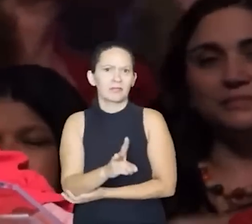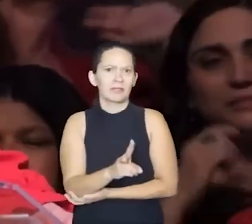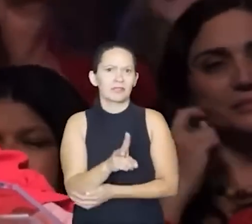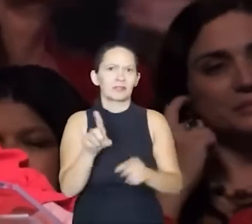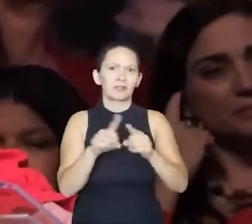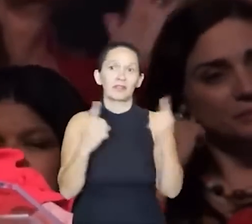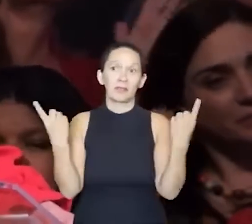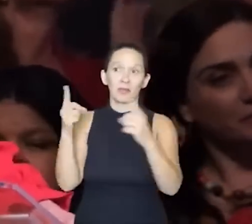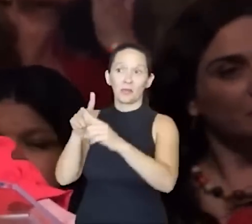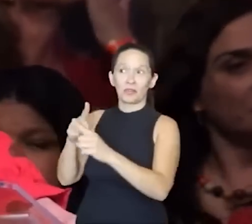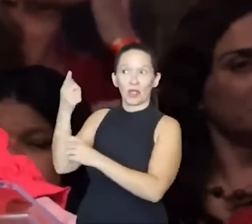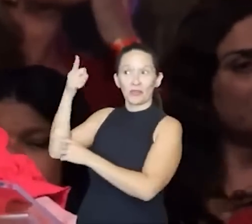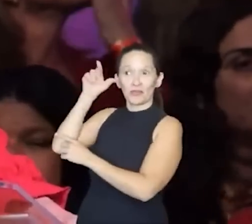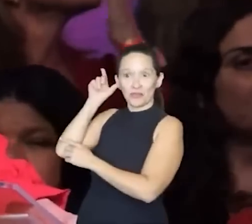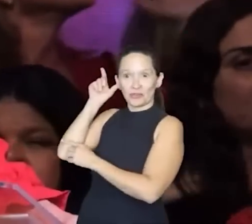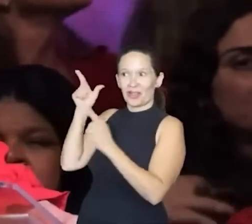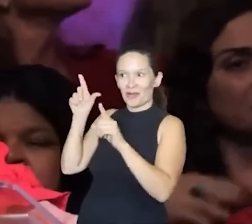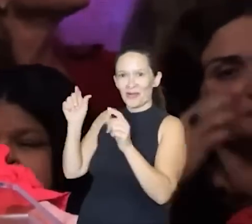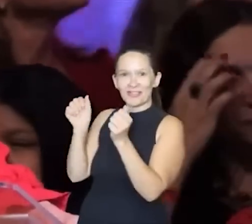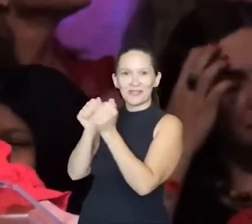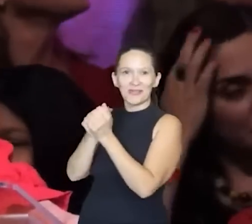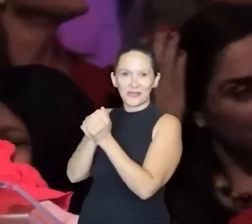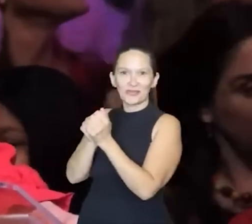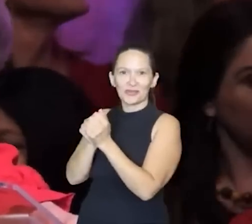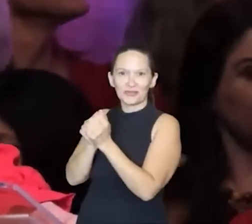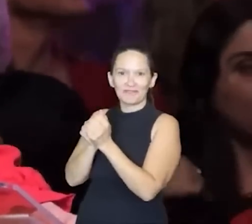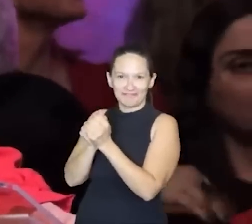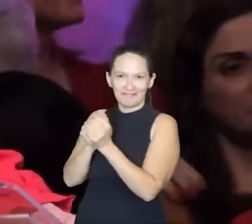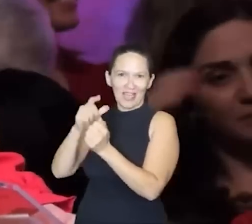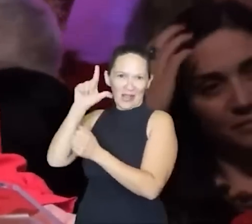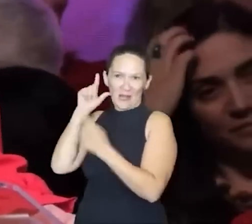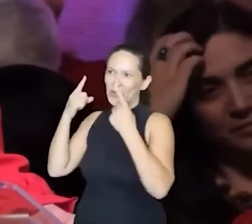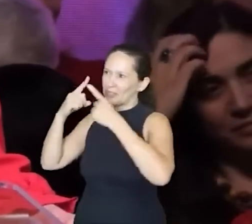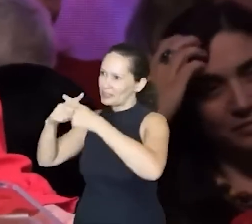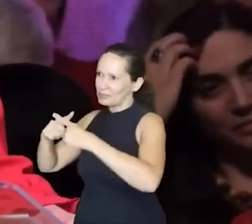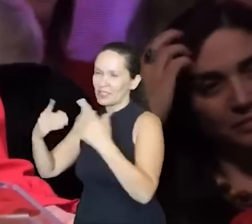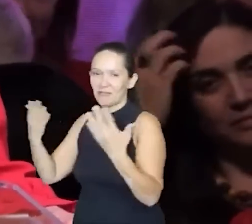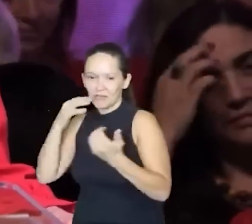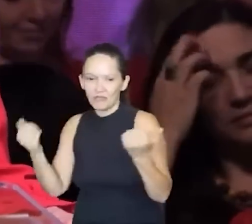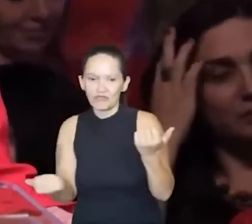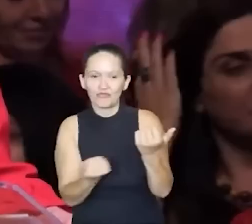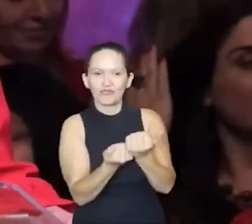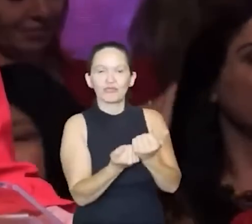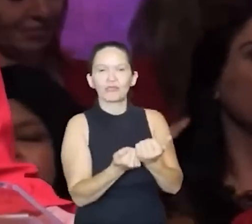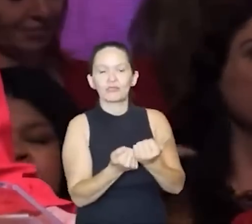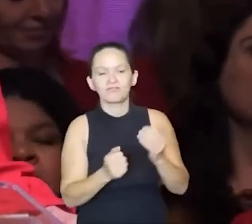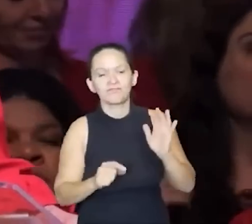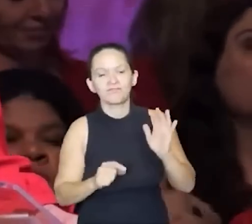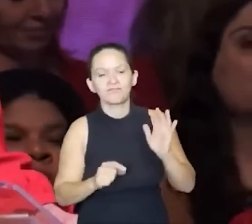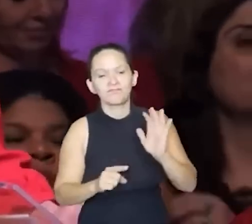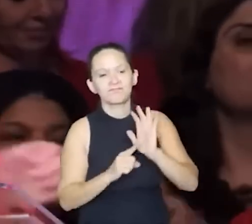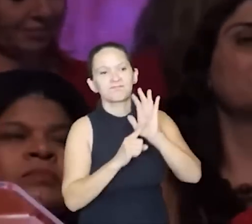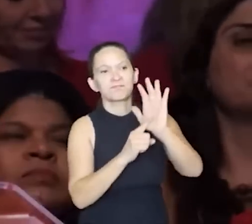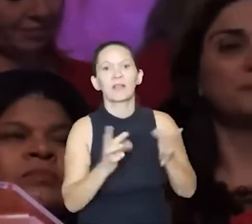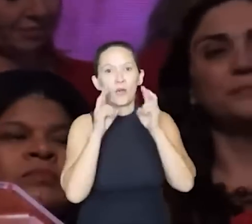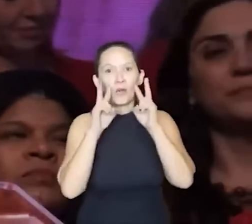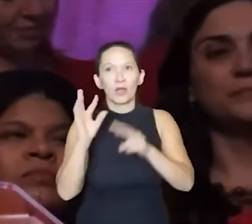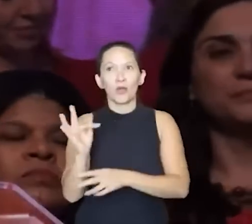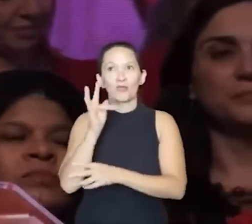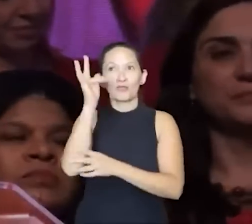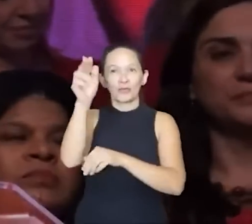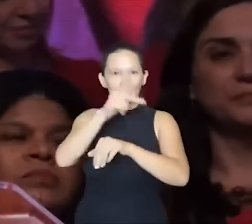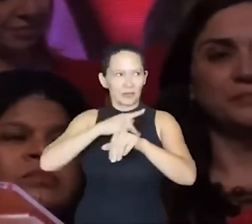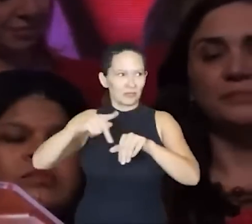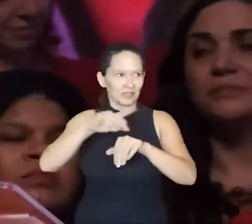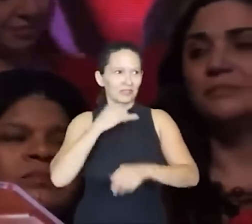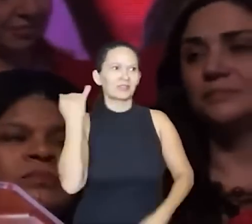de ontem para defender a democracia, com os olhos no presente e no futuro do país. Foi muito